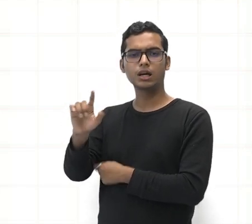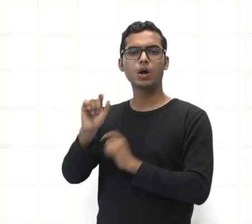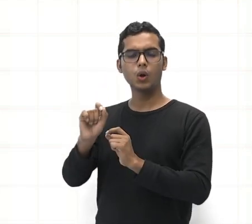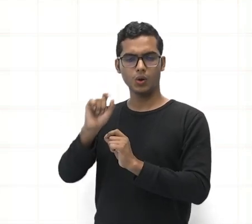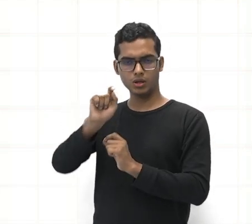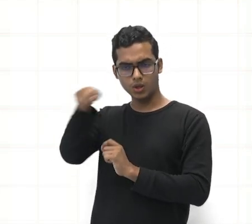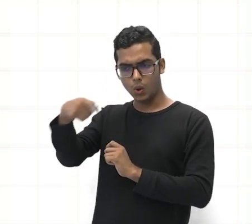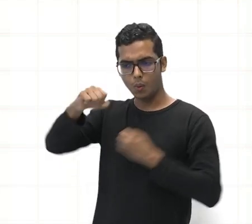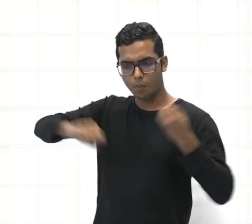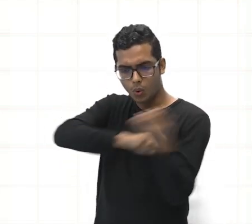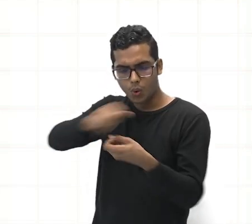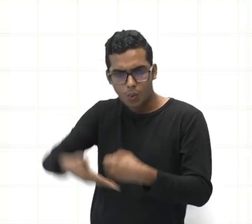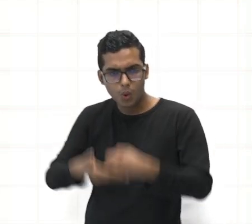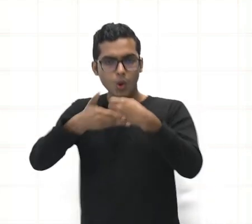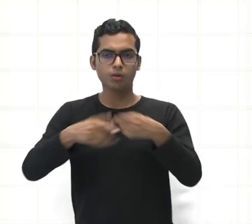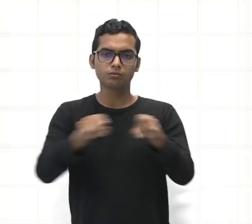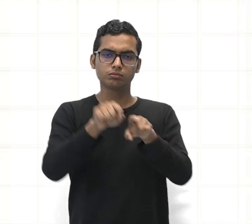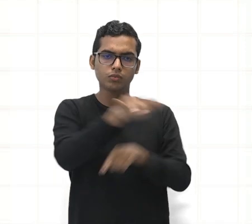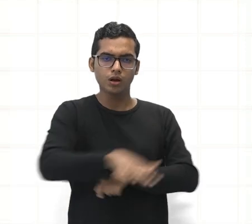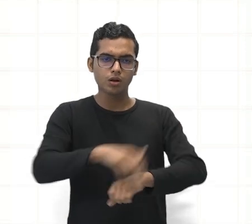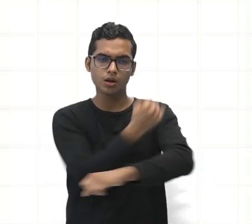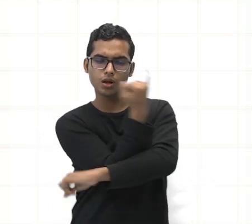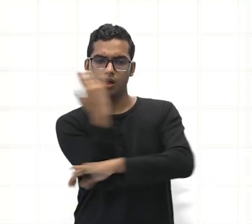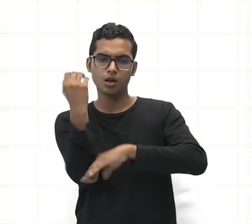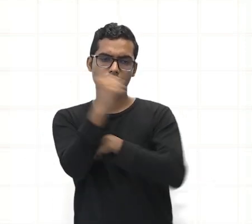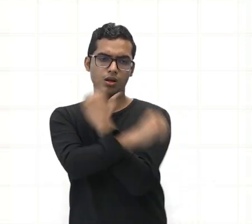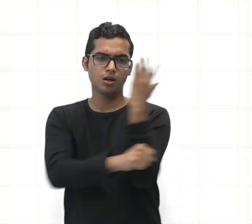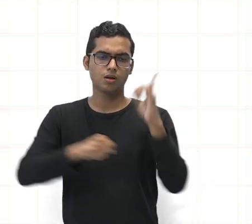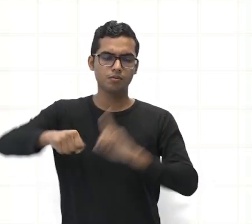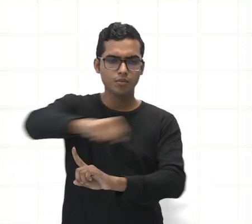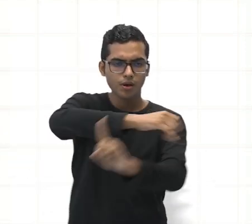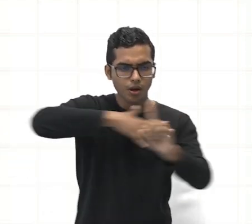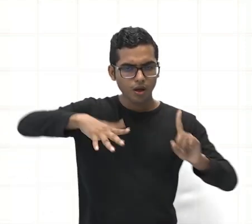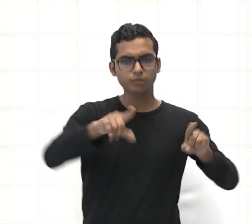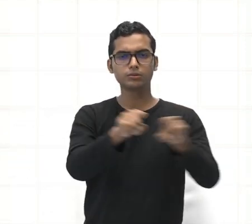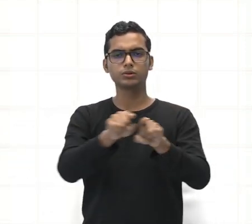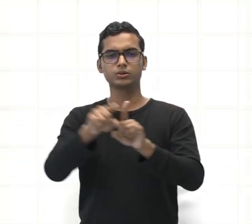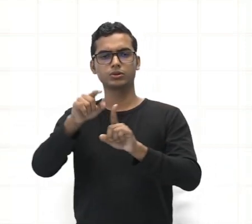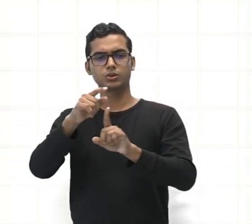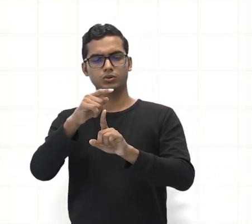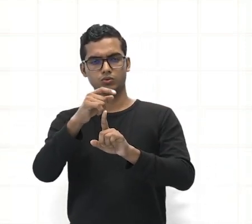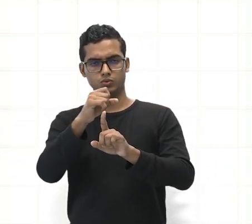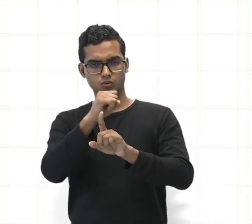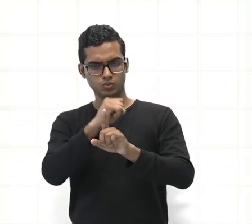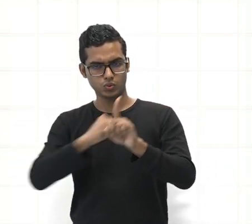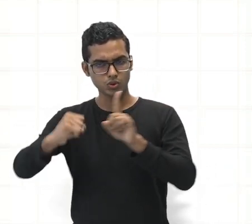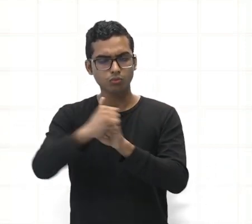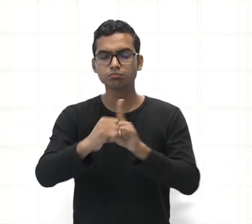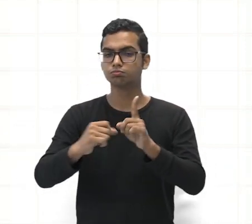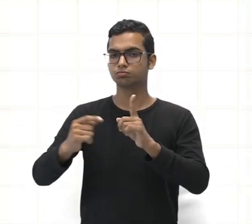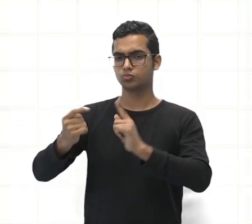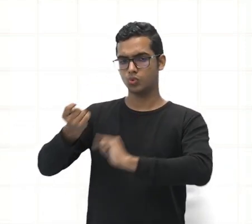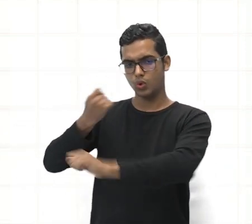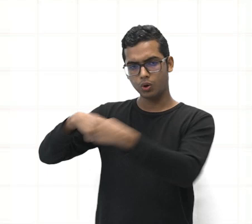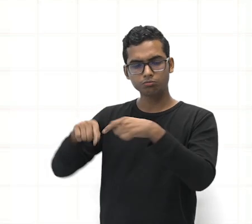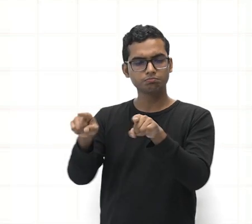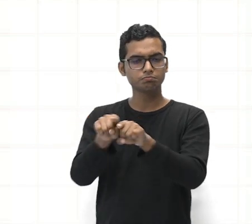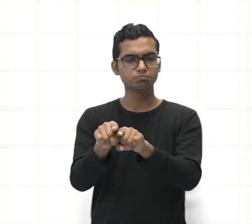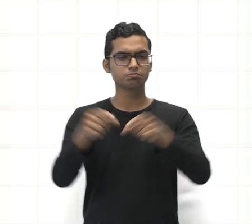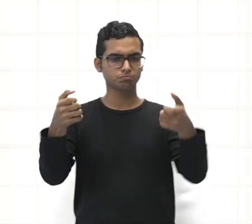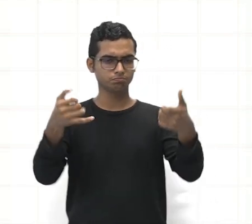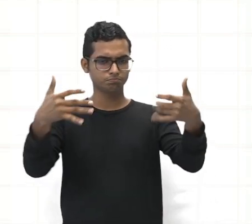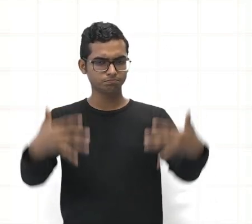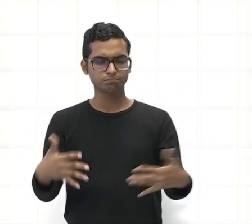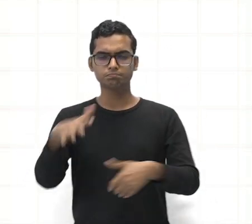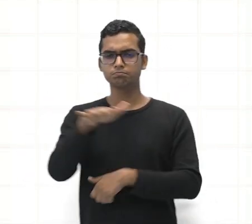pilar ambiental, o social e o econômico. Aí a gente lembra daquela frase,